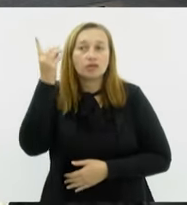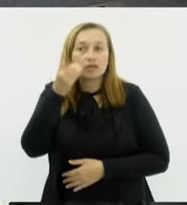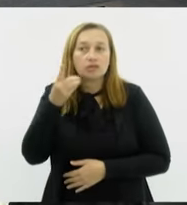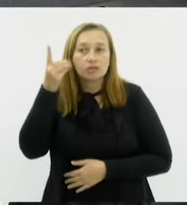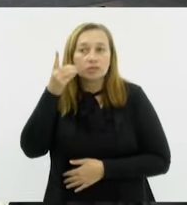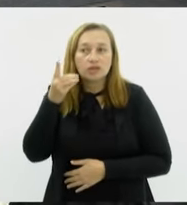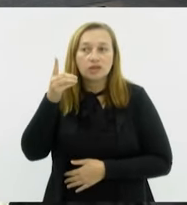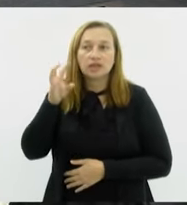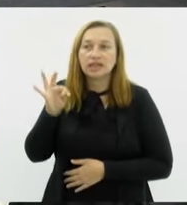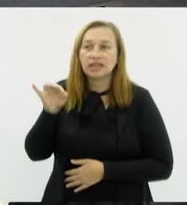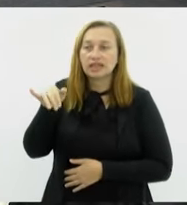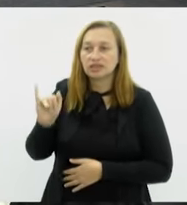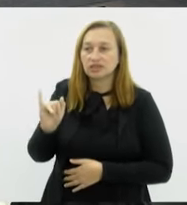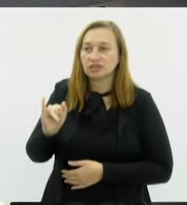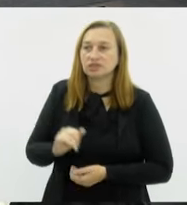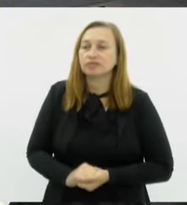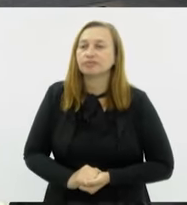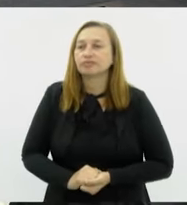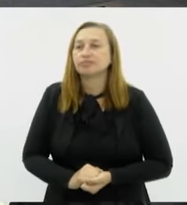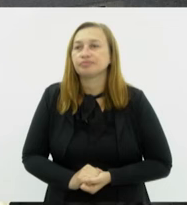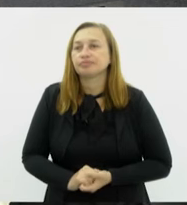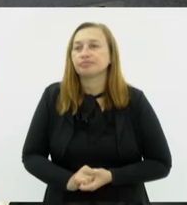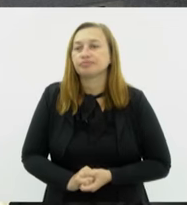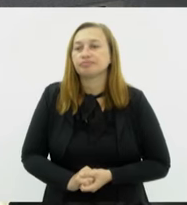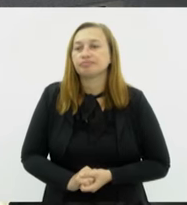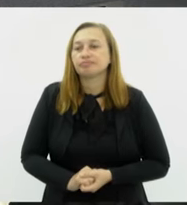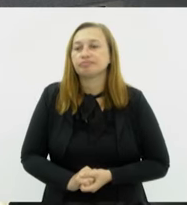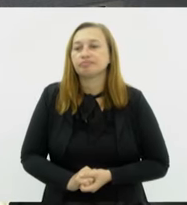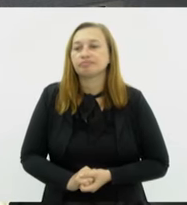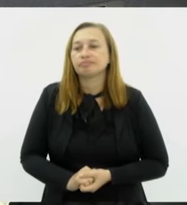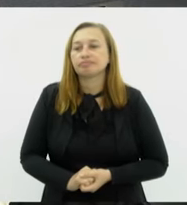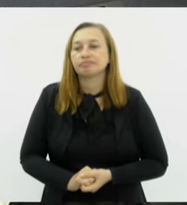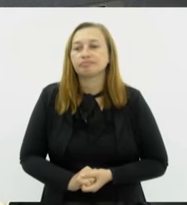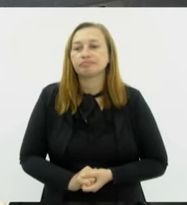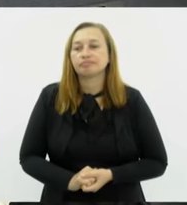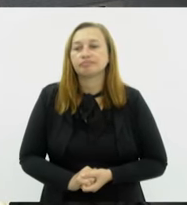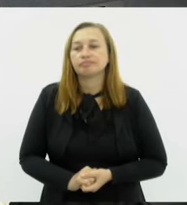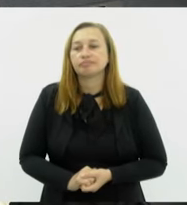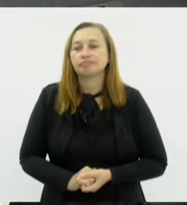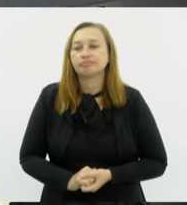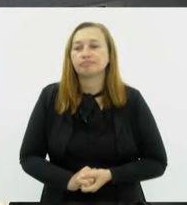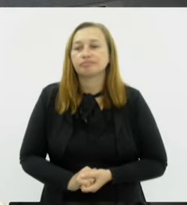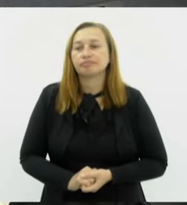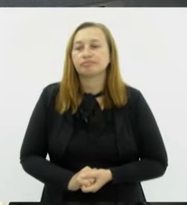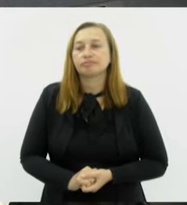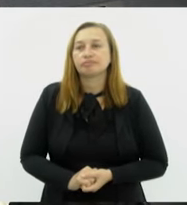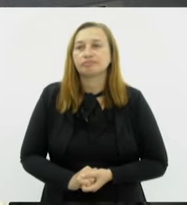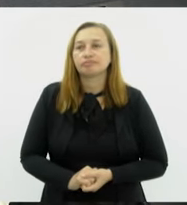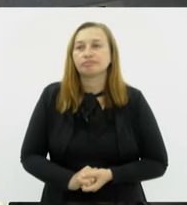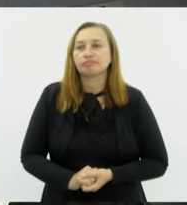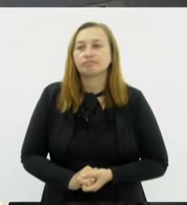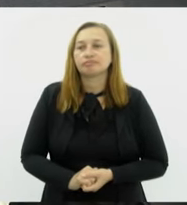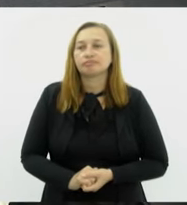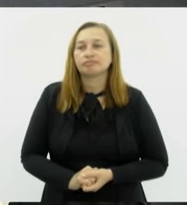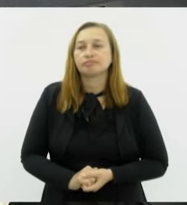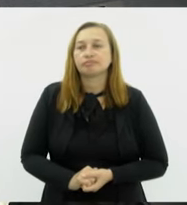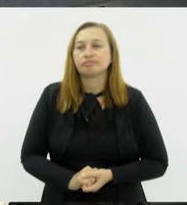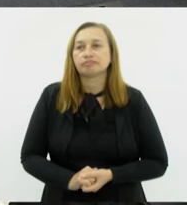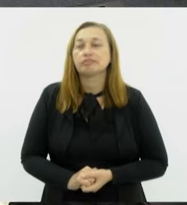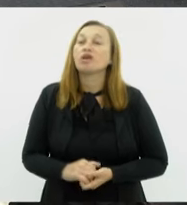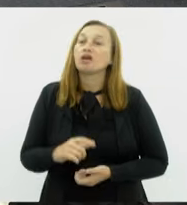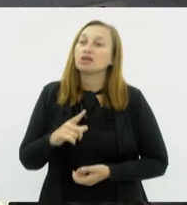Deputado Tandy. Tandy. Digno presidente da Comissão de Tributação. Houve